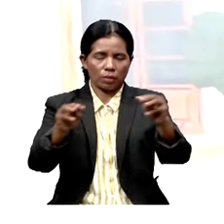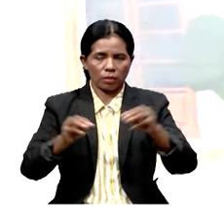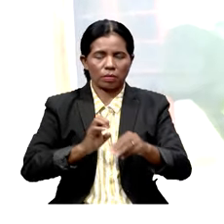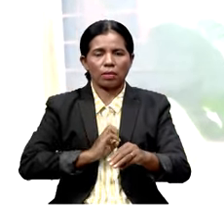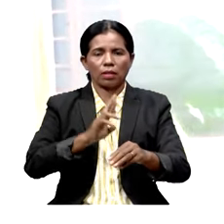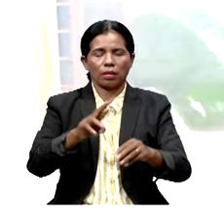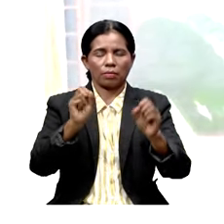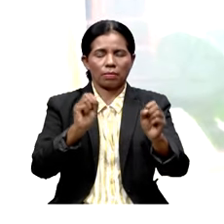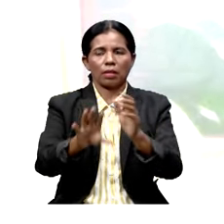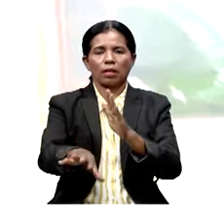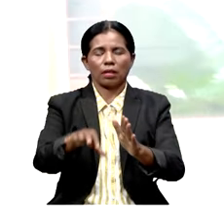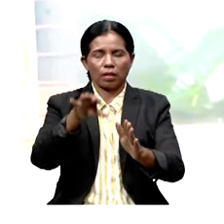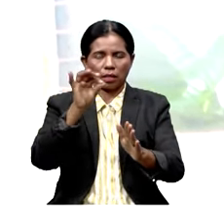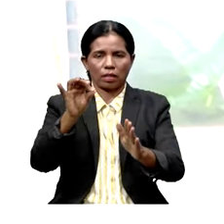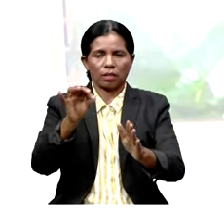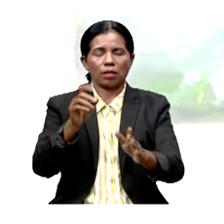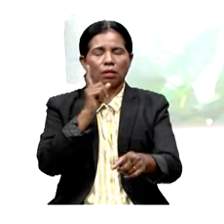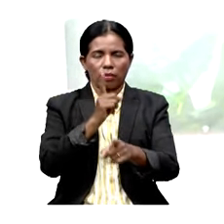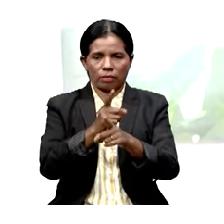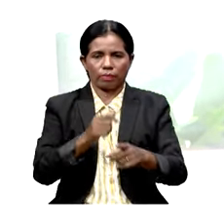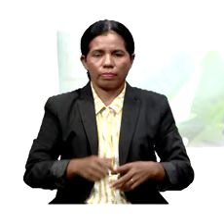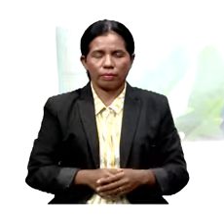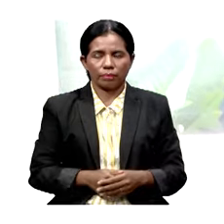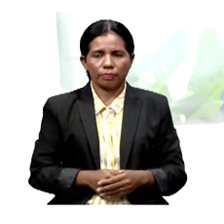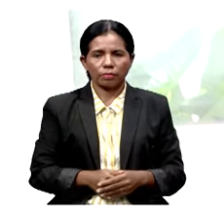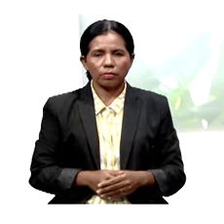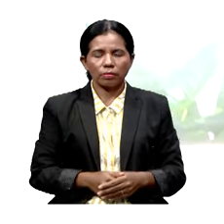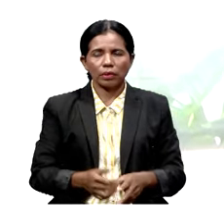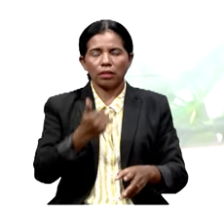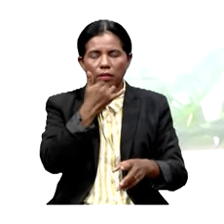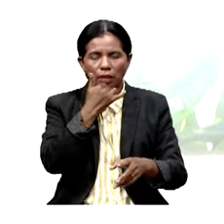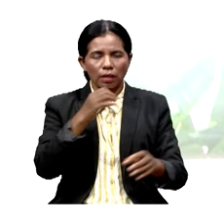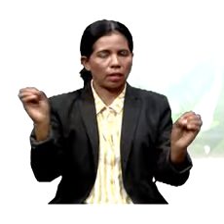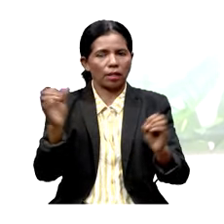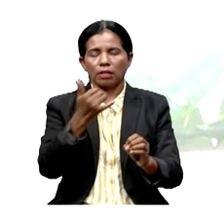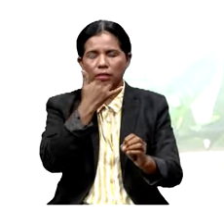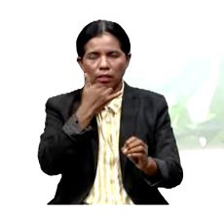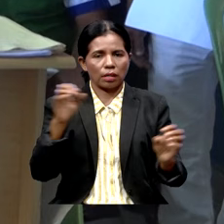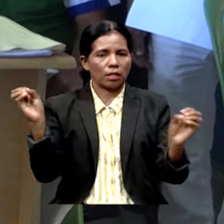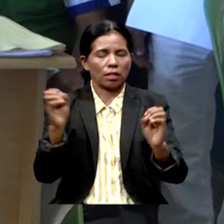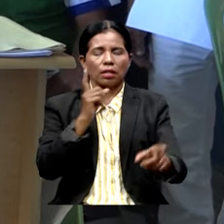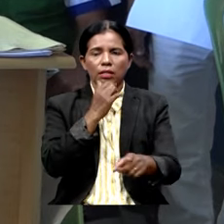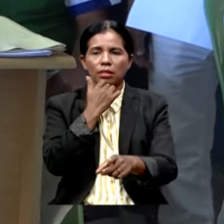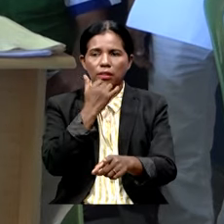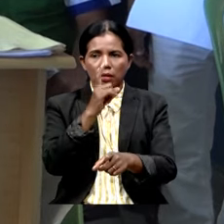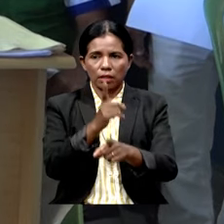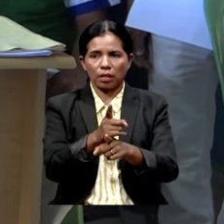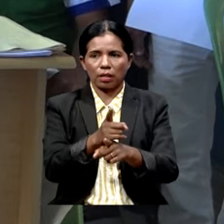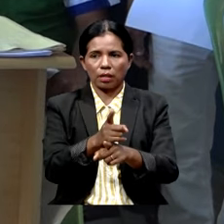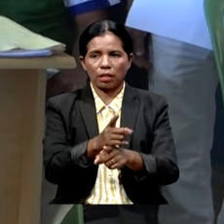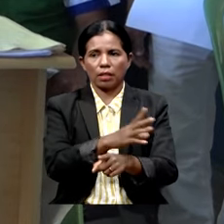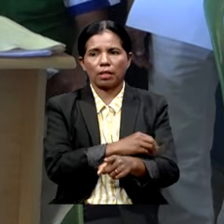Hermera, belehetan, esclarecido. Sala, la sala, los casala,